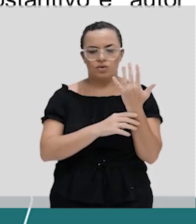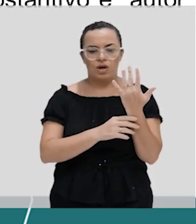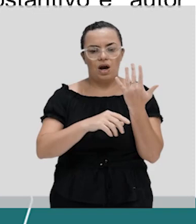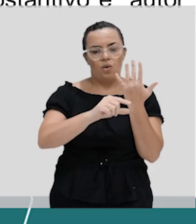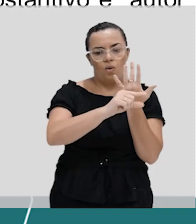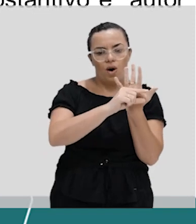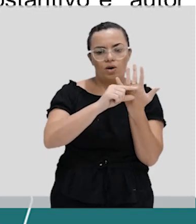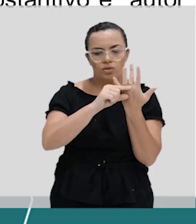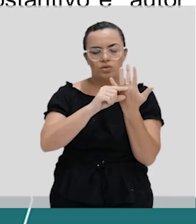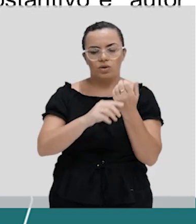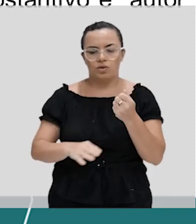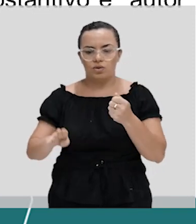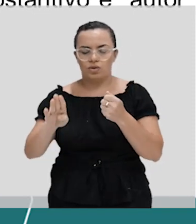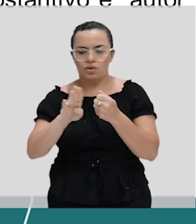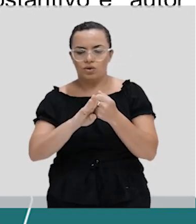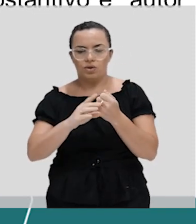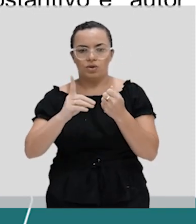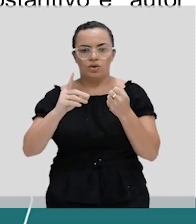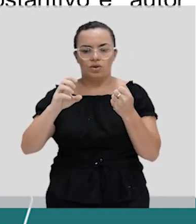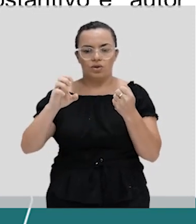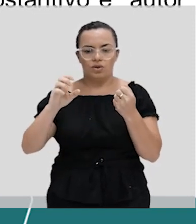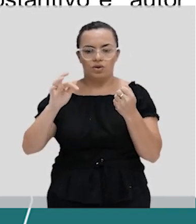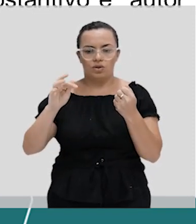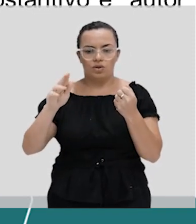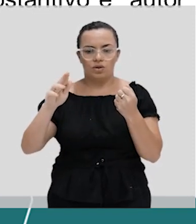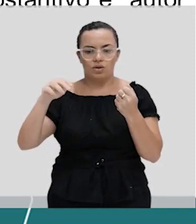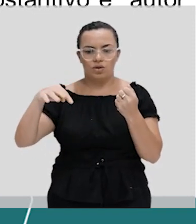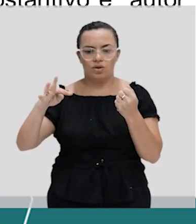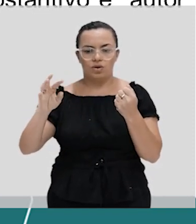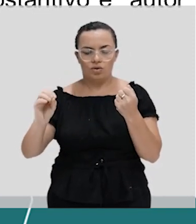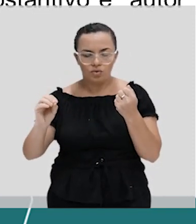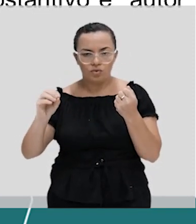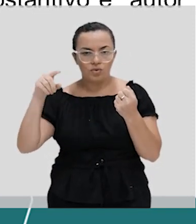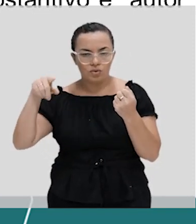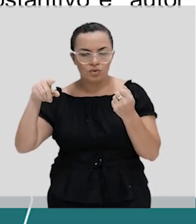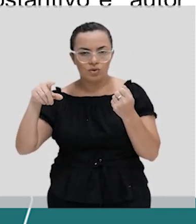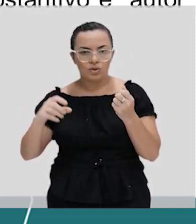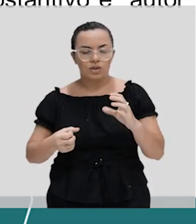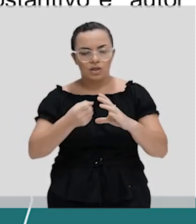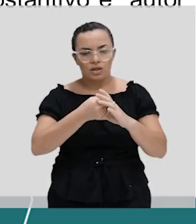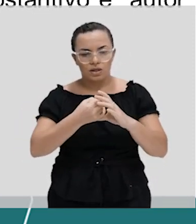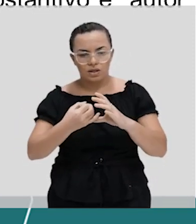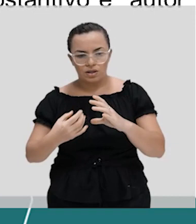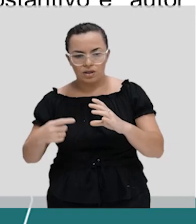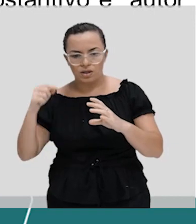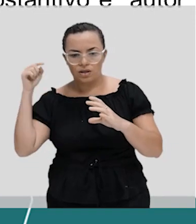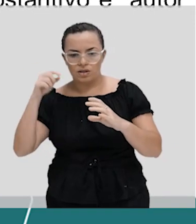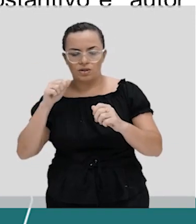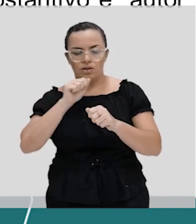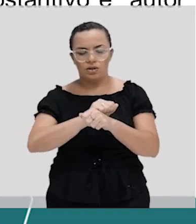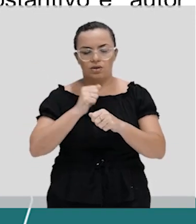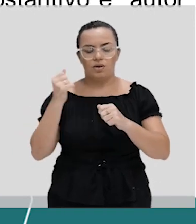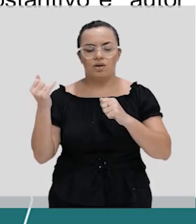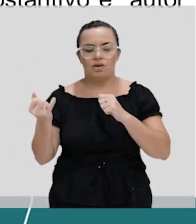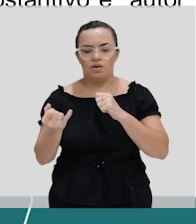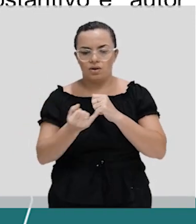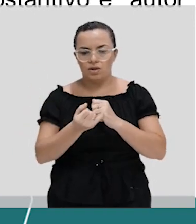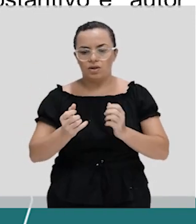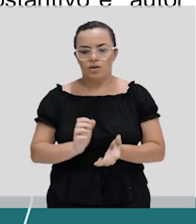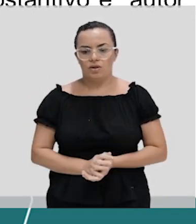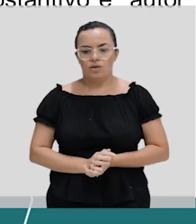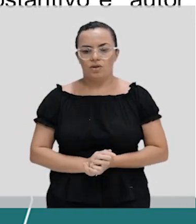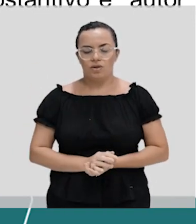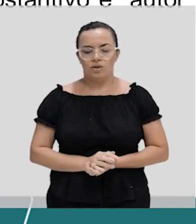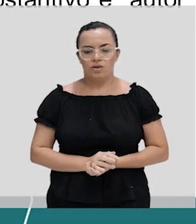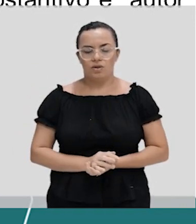autor. No entanto, no segundo, defunto, autor, tem a mudança de posição que faz com que defunto